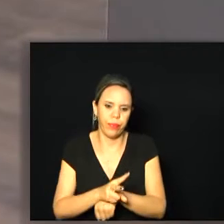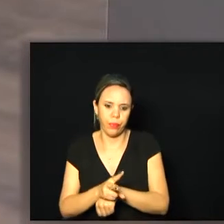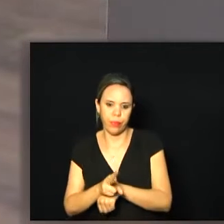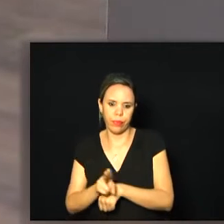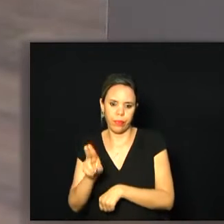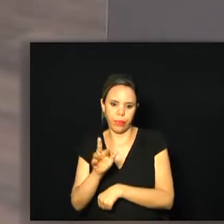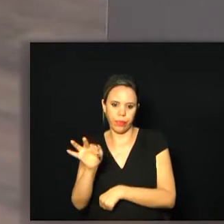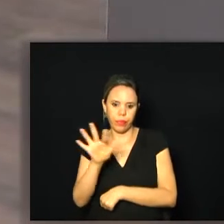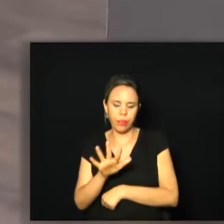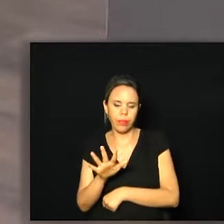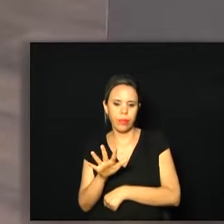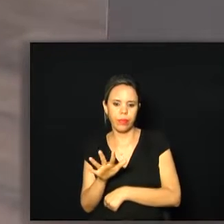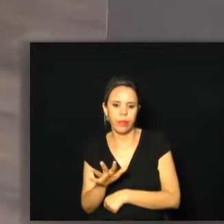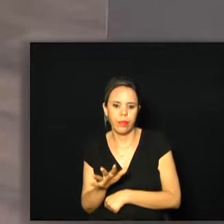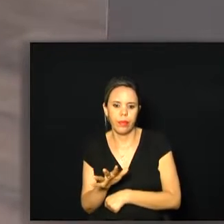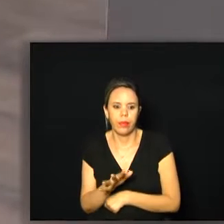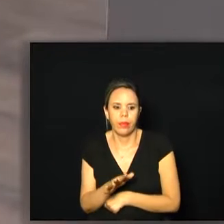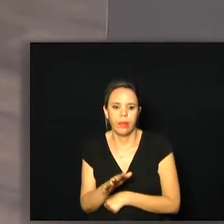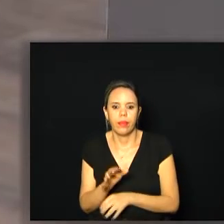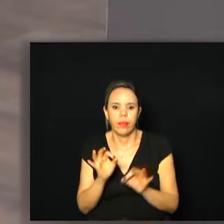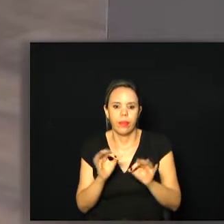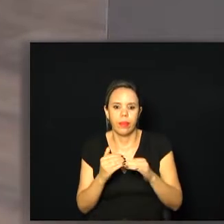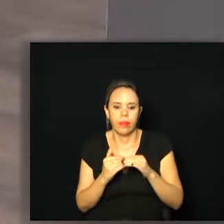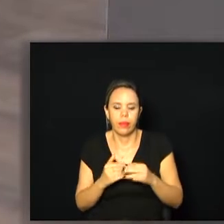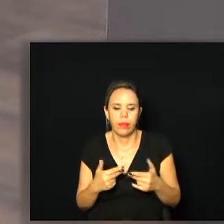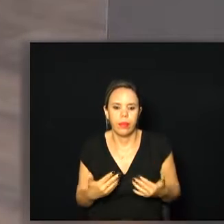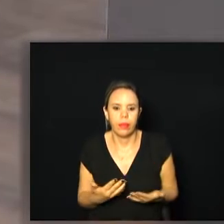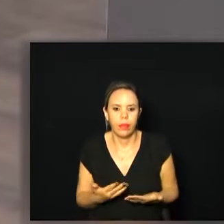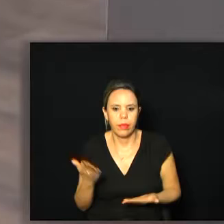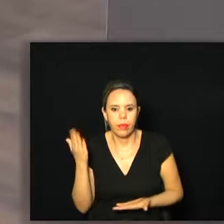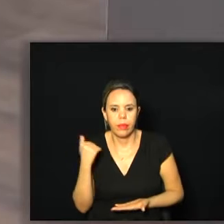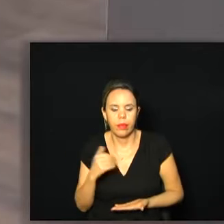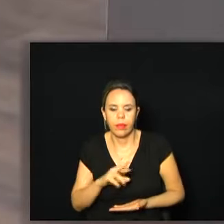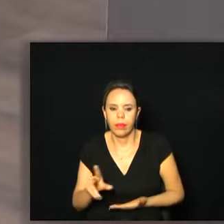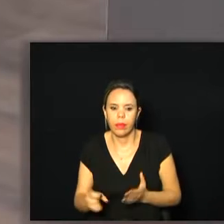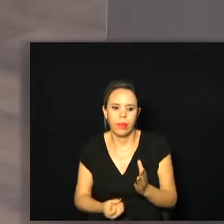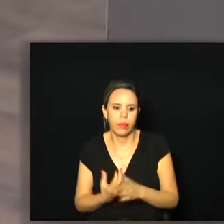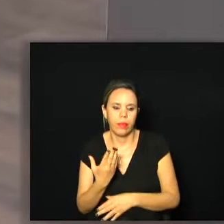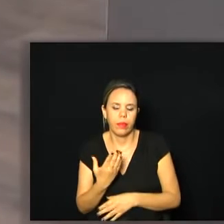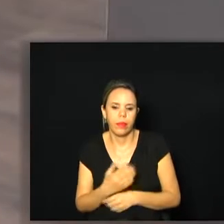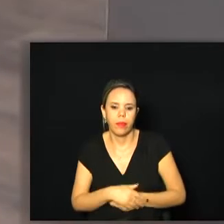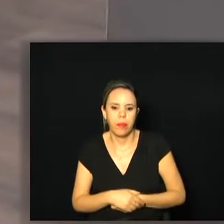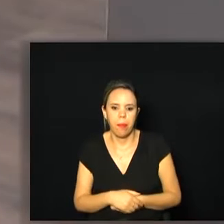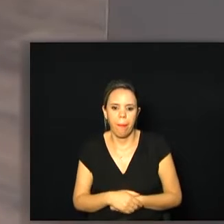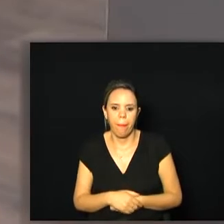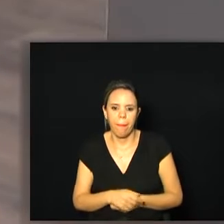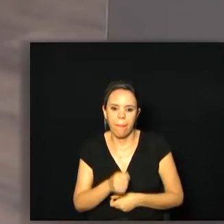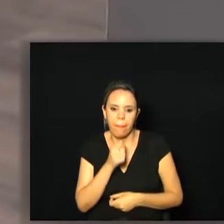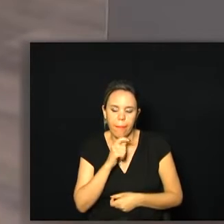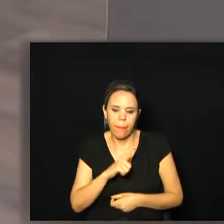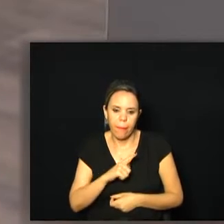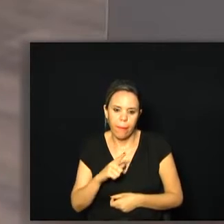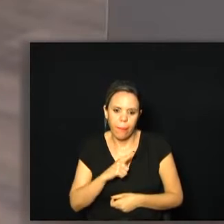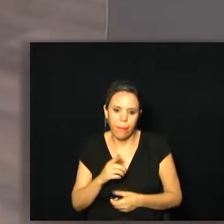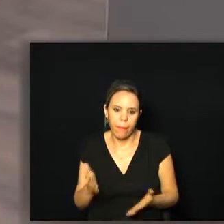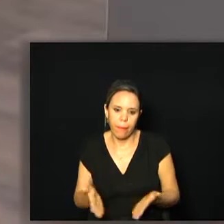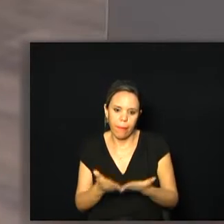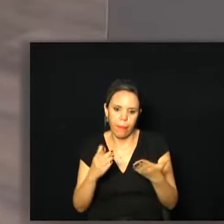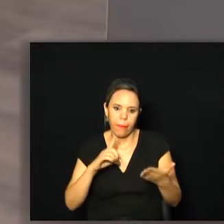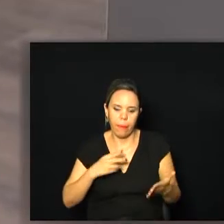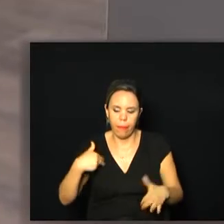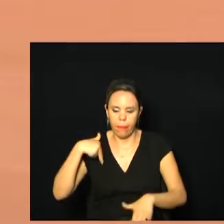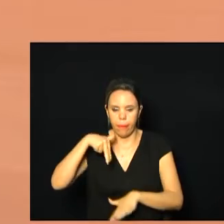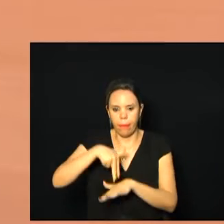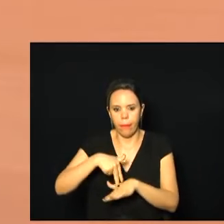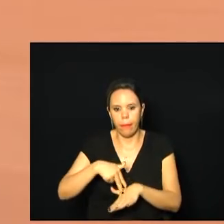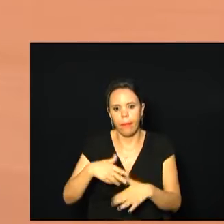universitária de forma um pouquinho mais justa entre eles. Mas a gente sabe que não é isso que acontece, enquanto ainda existir essa desigualdade, a gente está aqui para